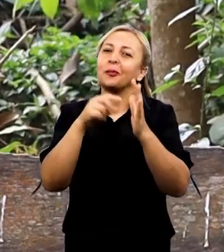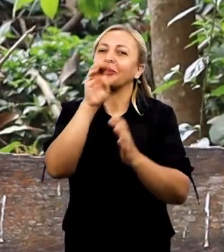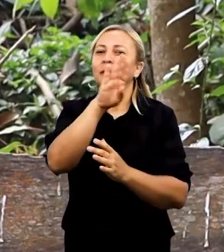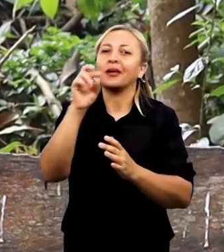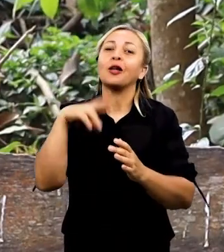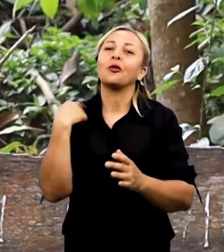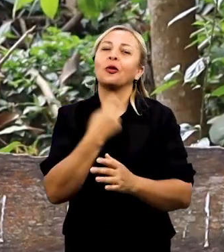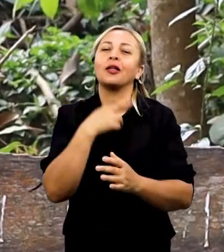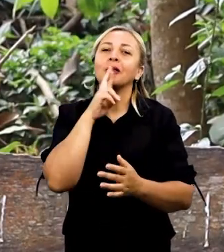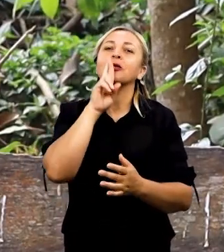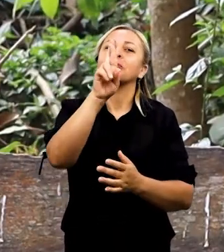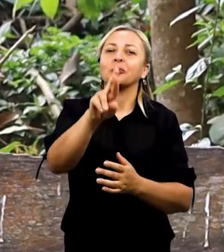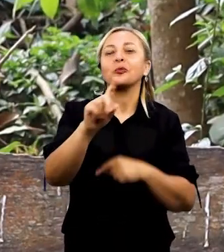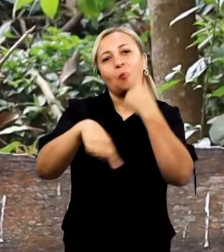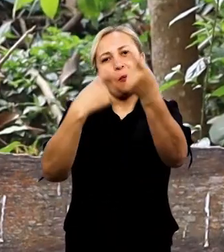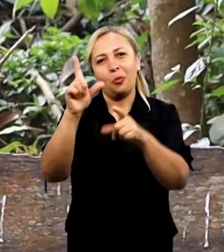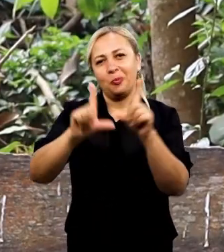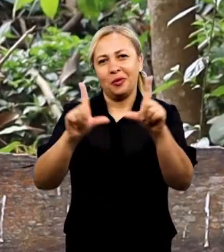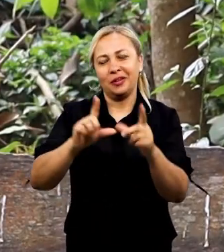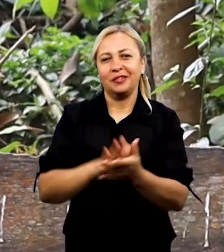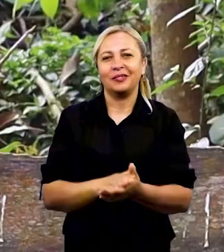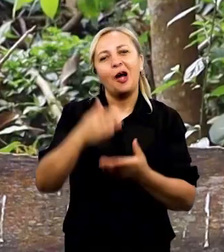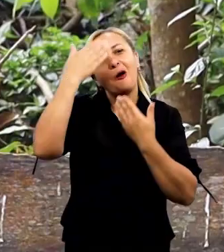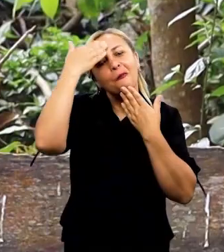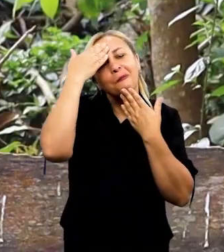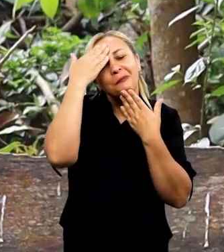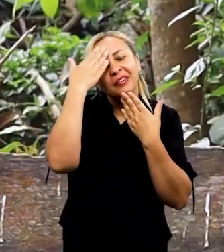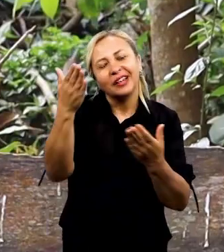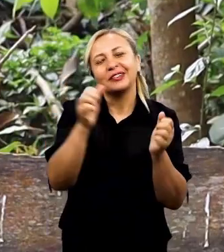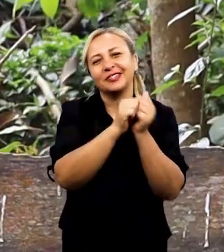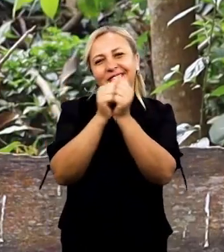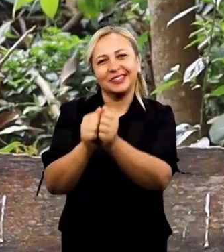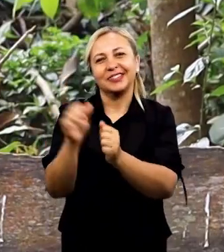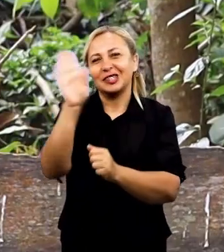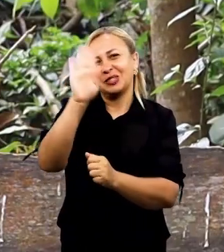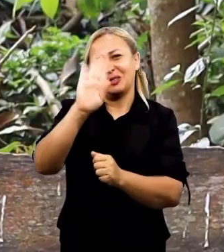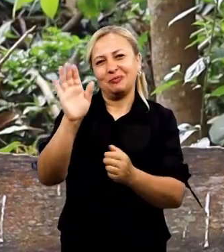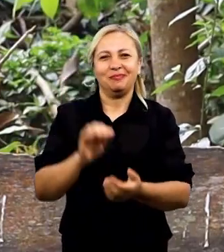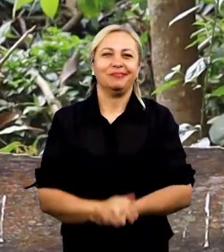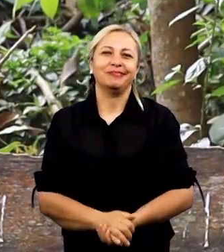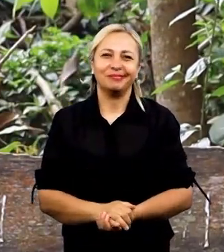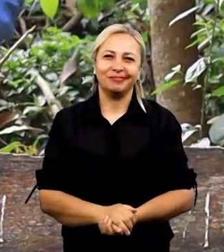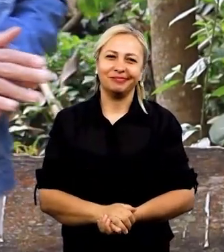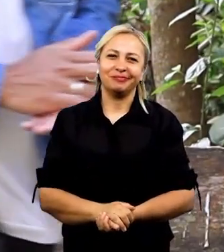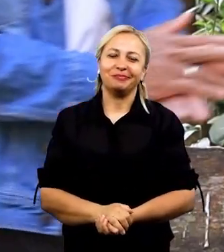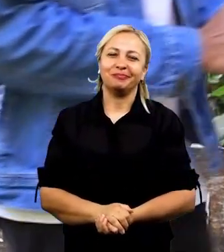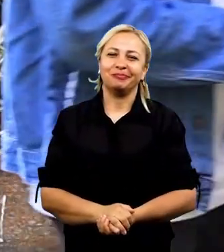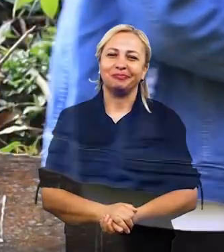universiencia@uesb.edu.br que a gente te responde em um próximo programa. Obrigado pela sua companhia e até mais.